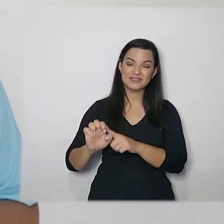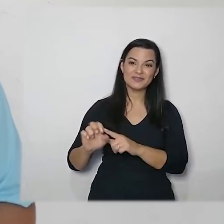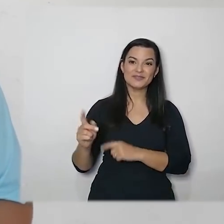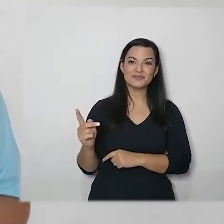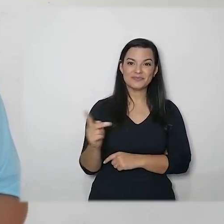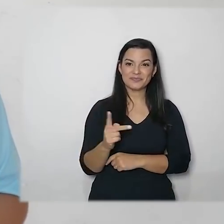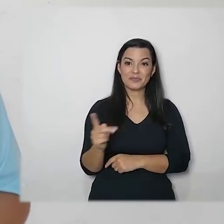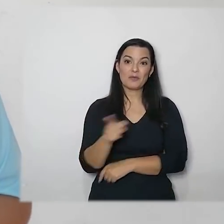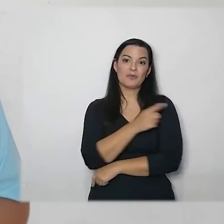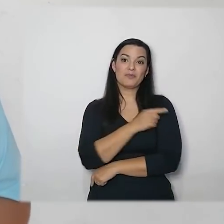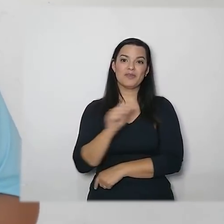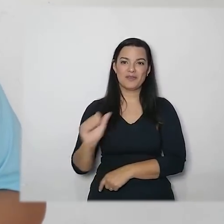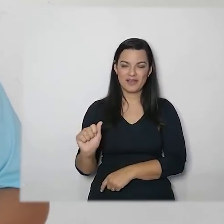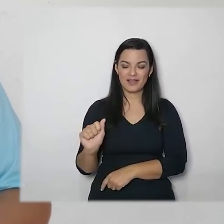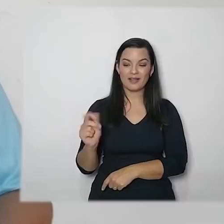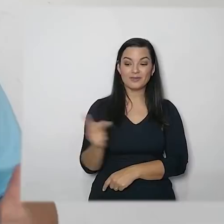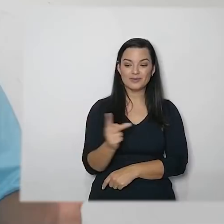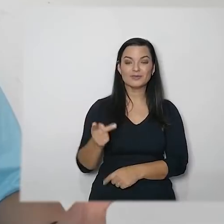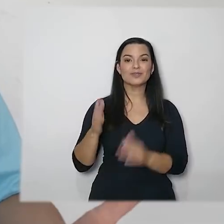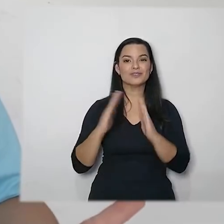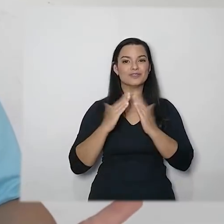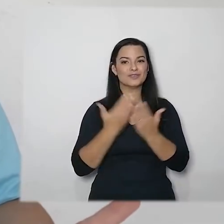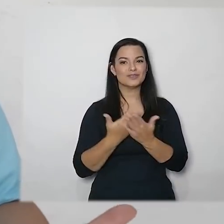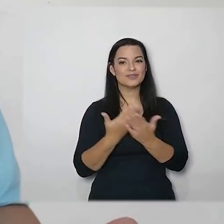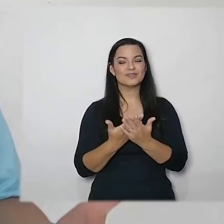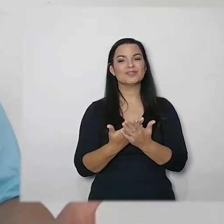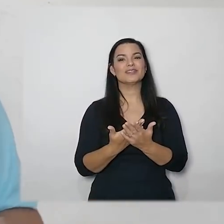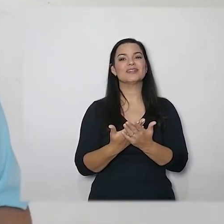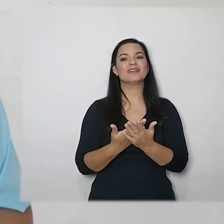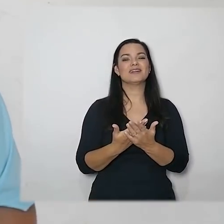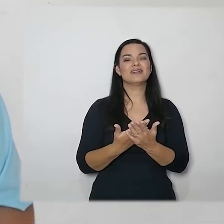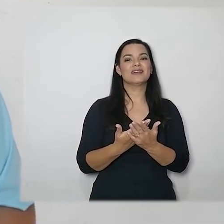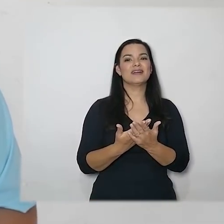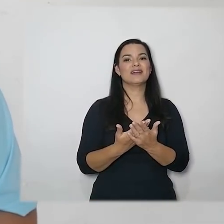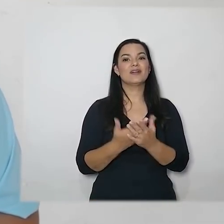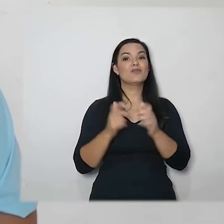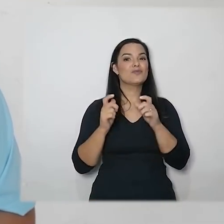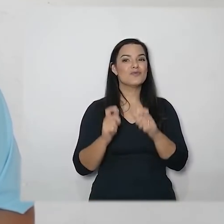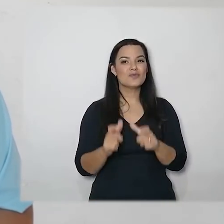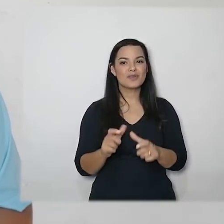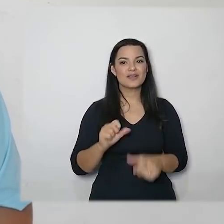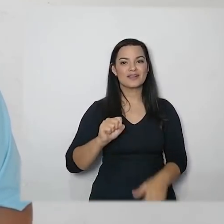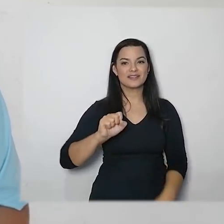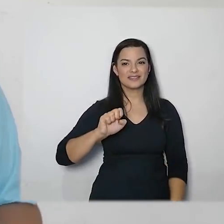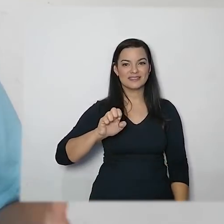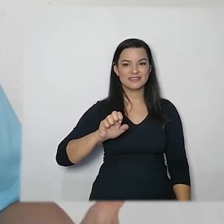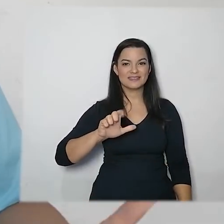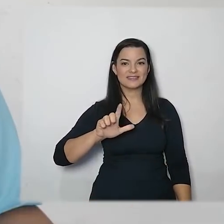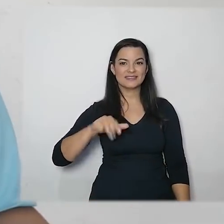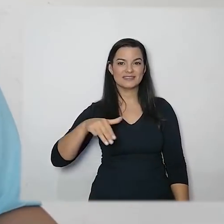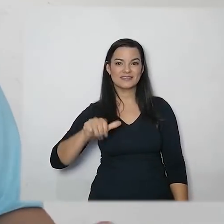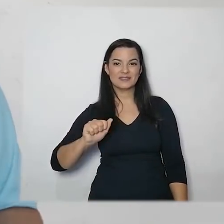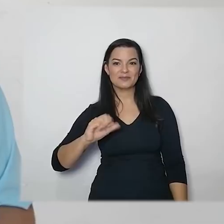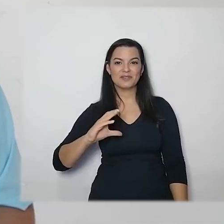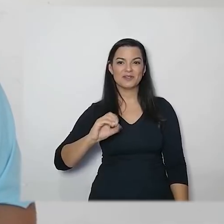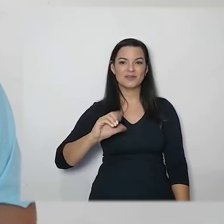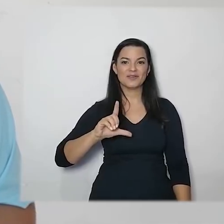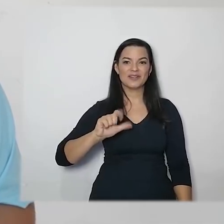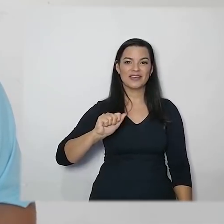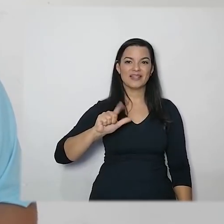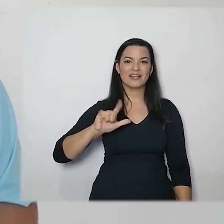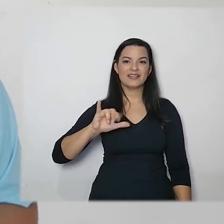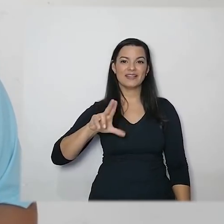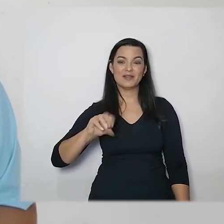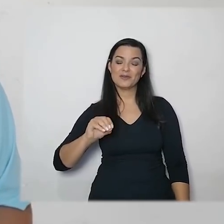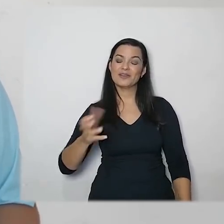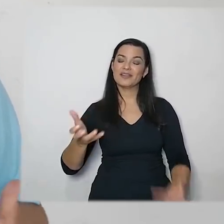Selma Colalilo. Então, eu gostaria aqui de, primeiramente, agradecer imensamente por ter aceitado o